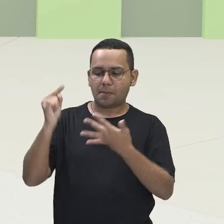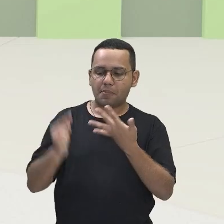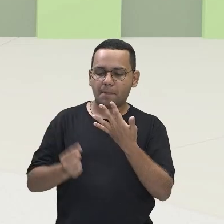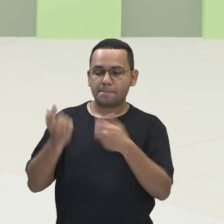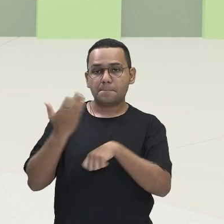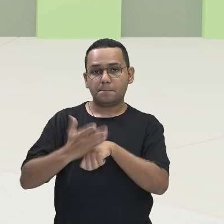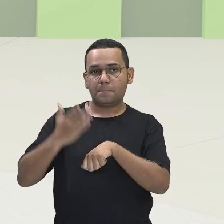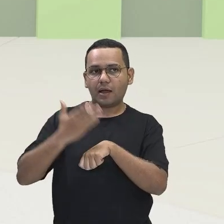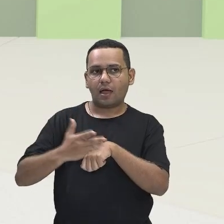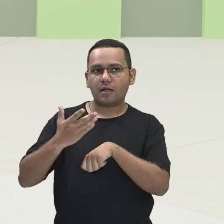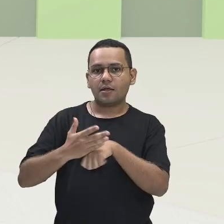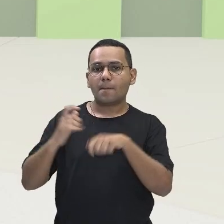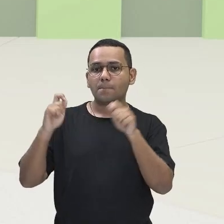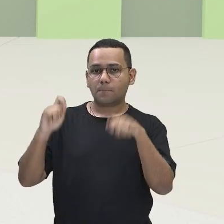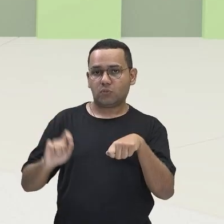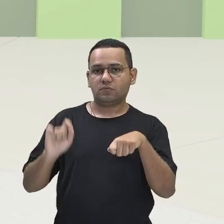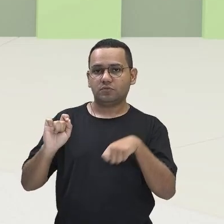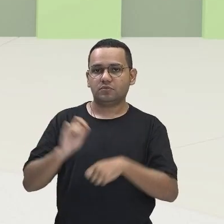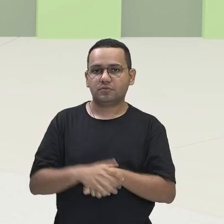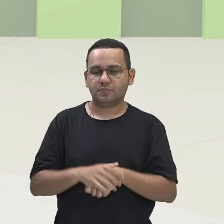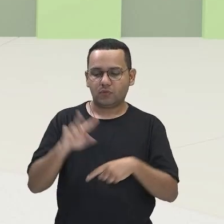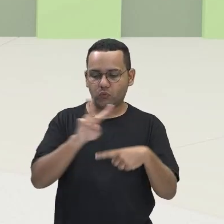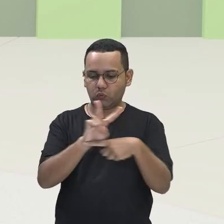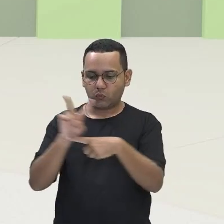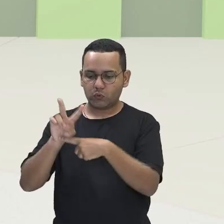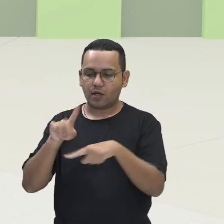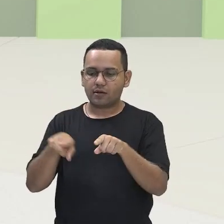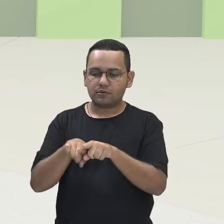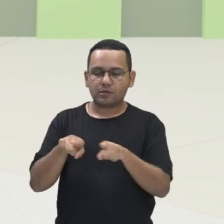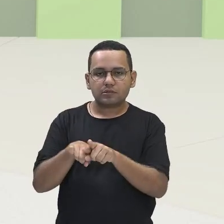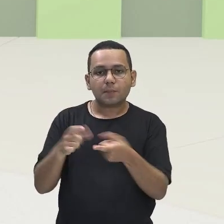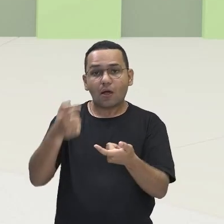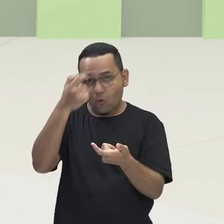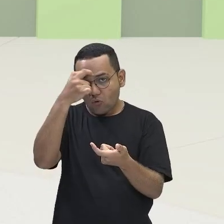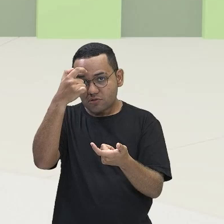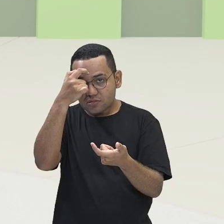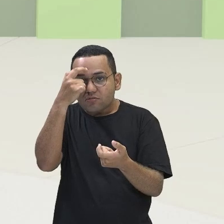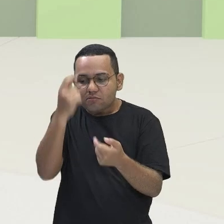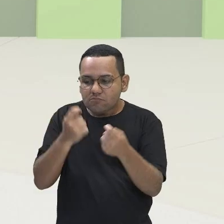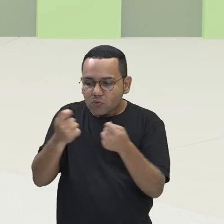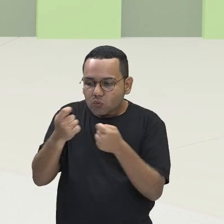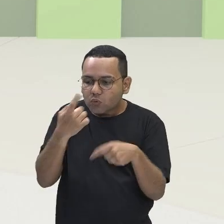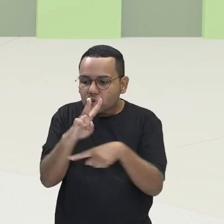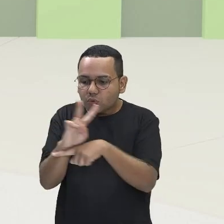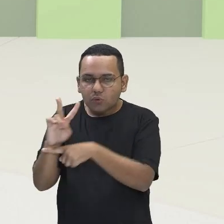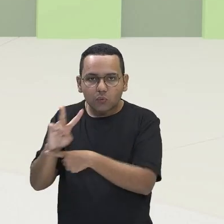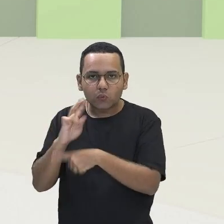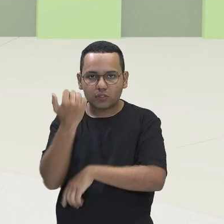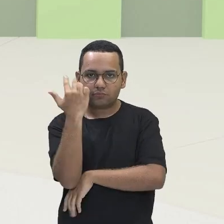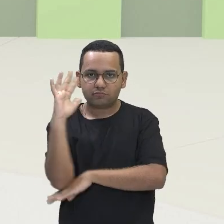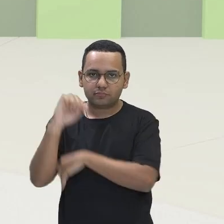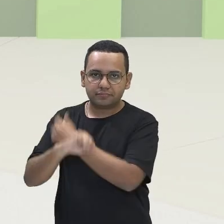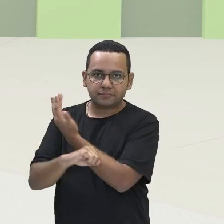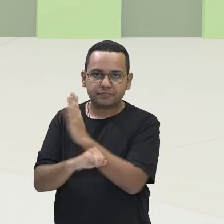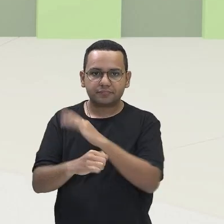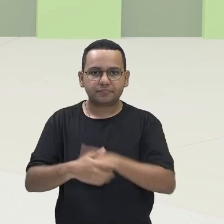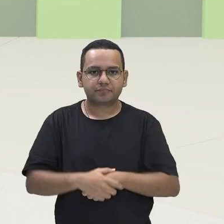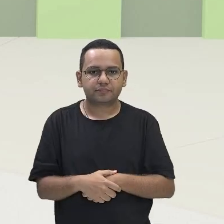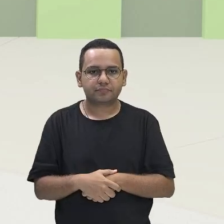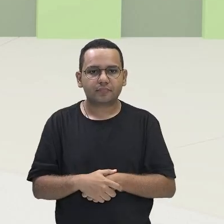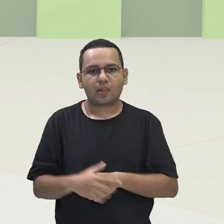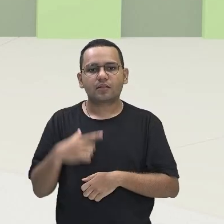preservação e conservação de áreas naturais. Então, várias reservas de